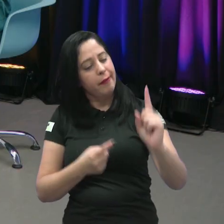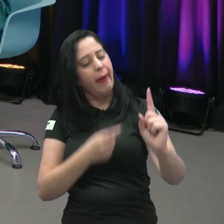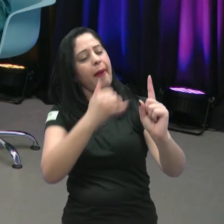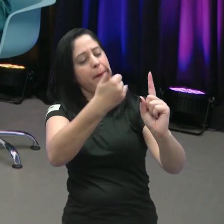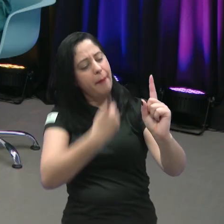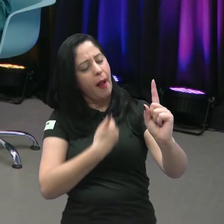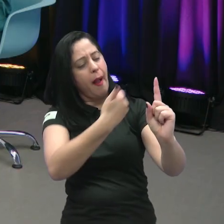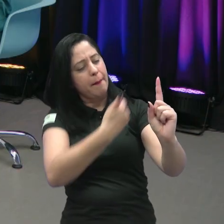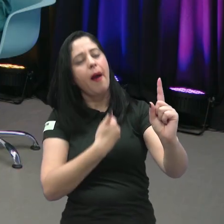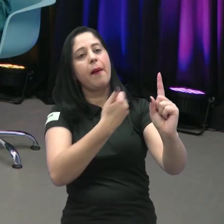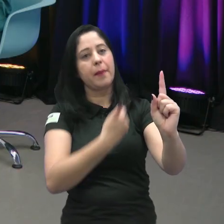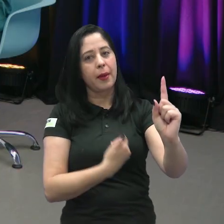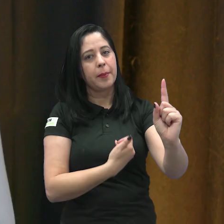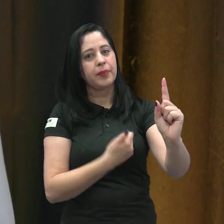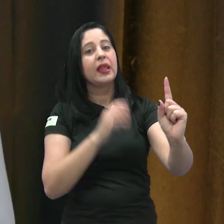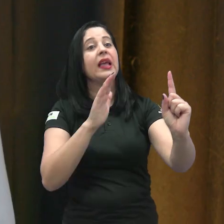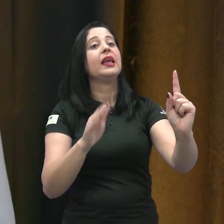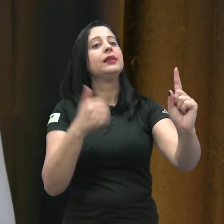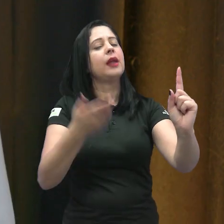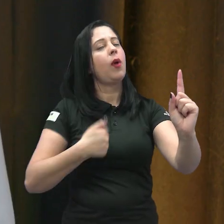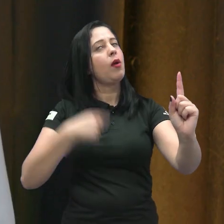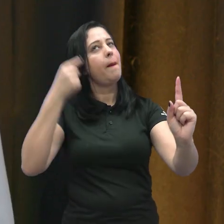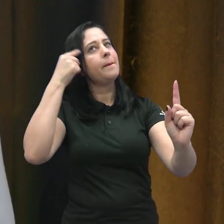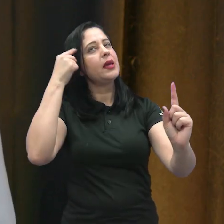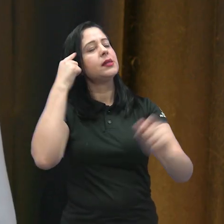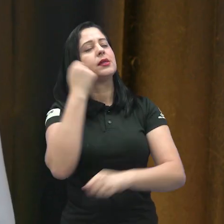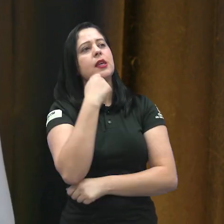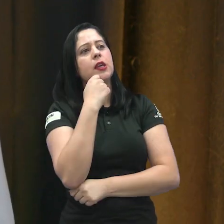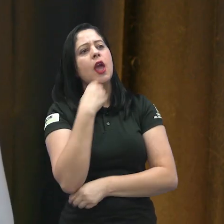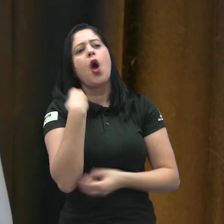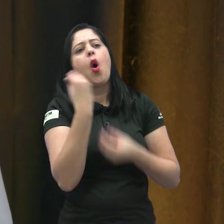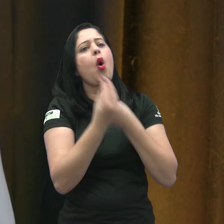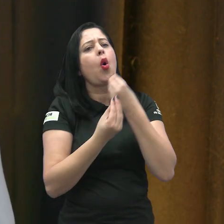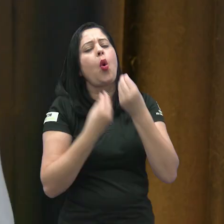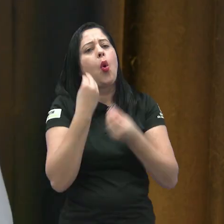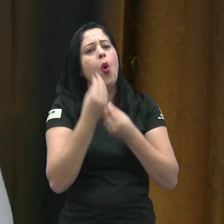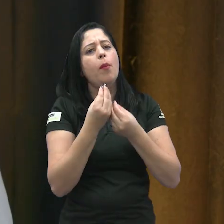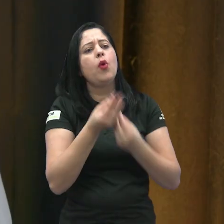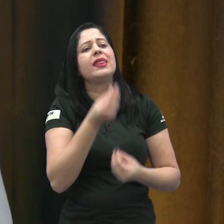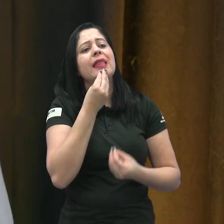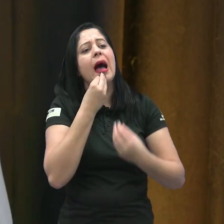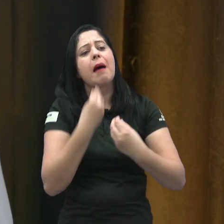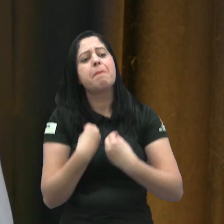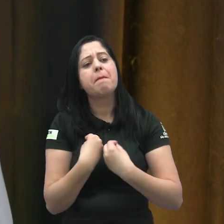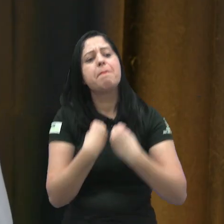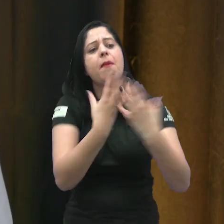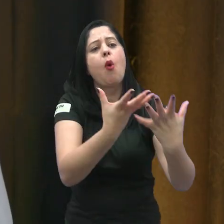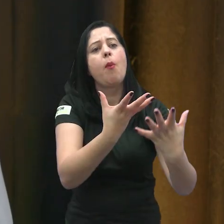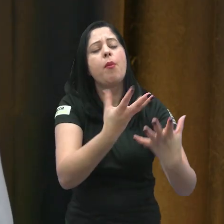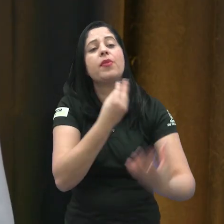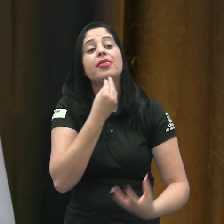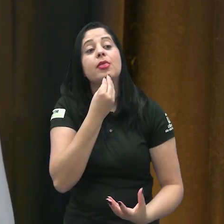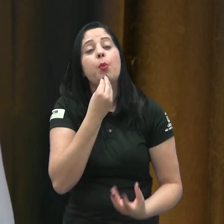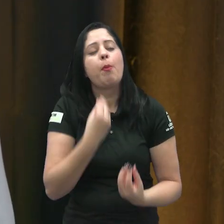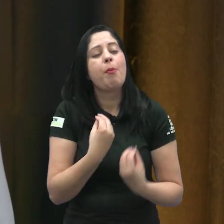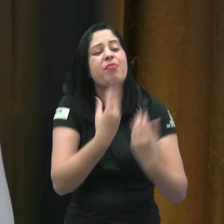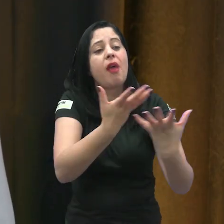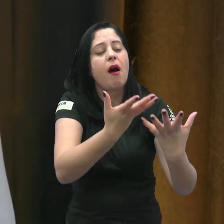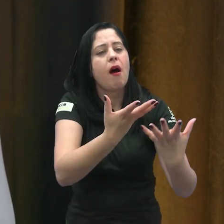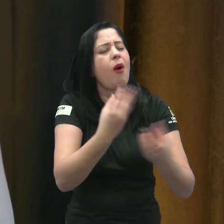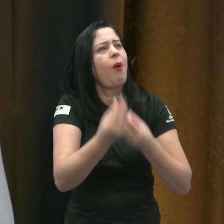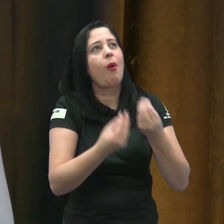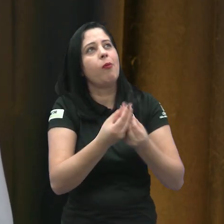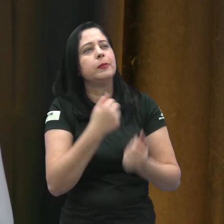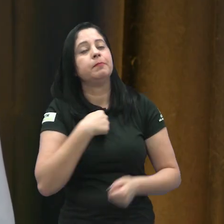E aí a gente pensou, como é que eu vou dar voz para a população? Aí